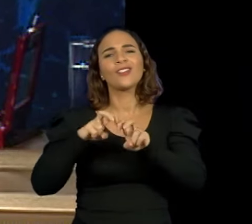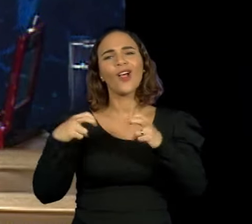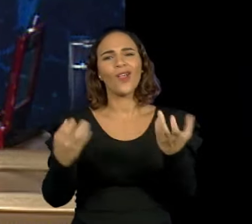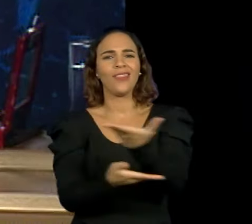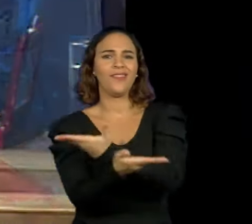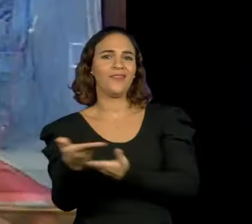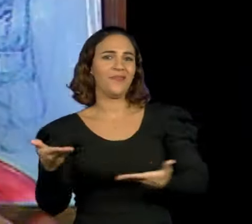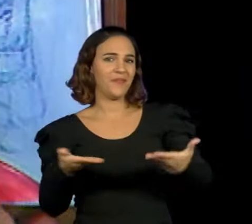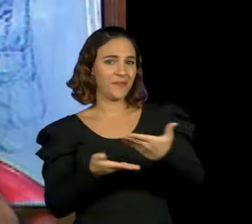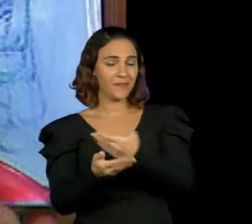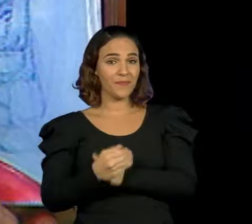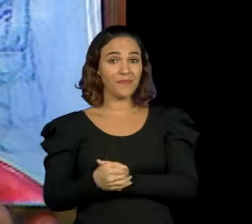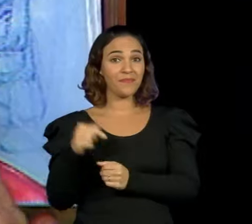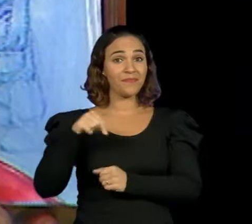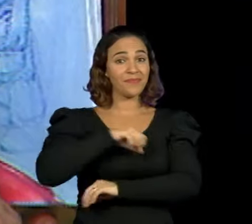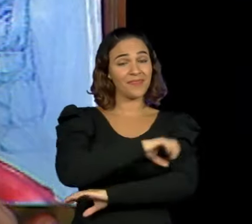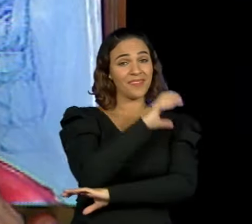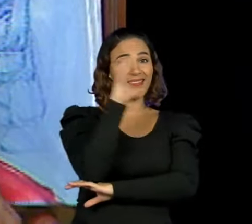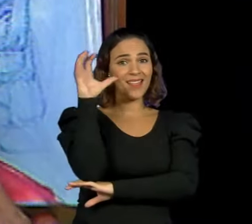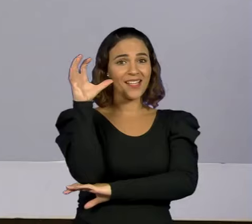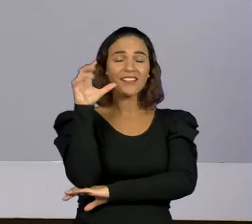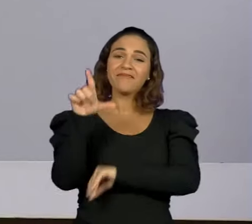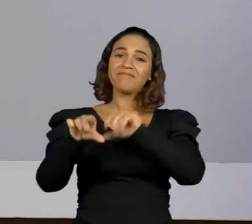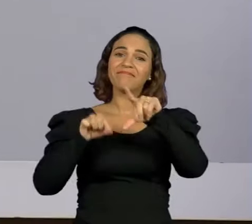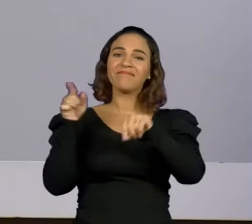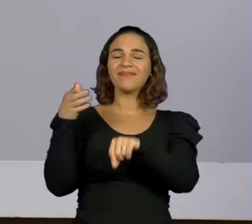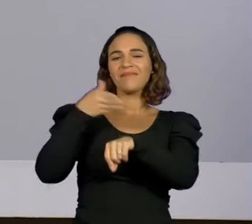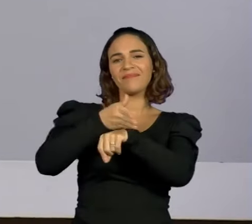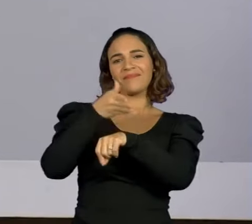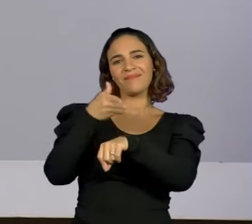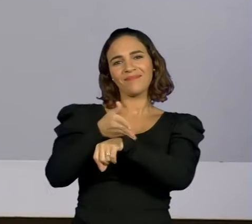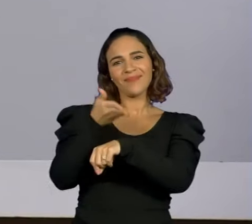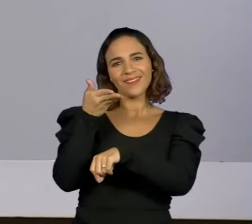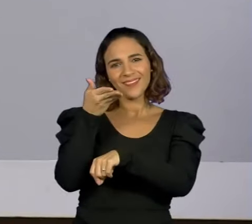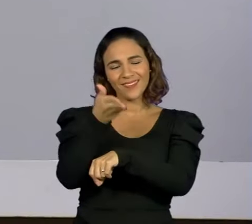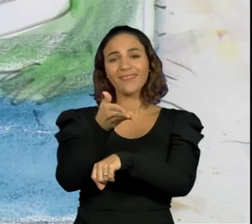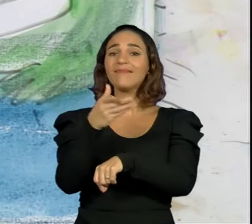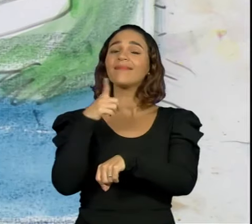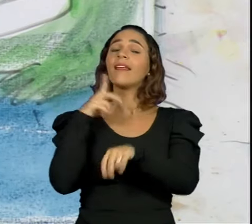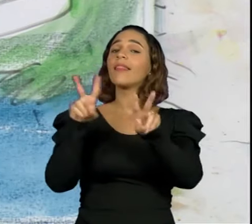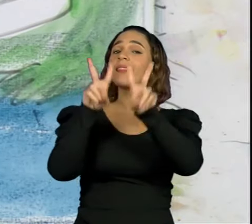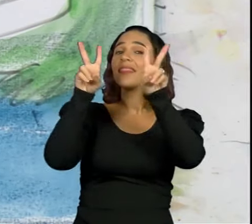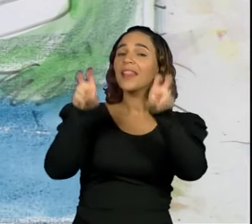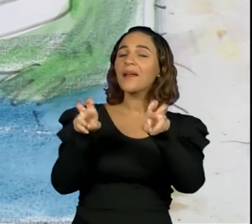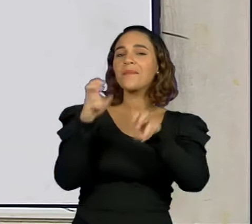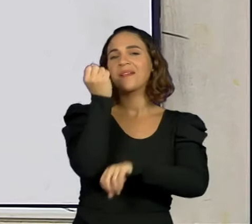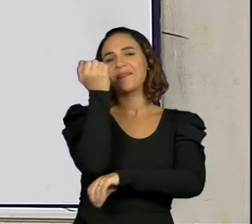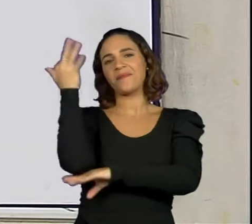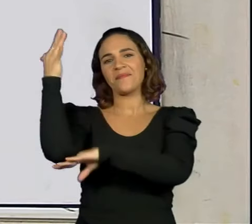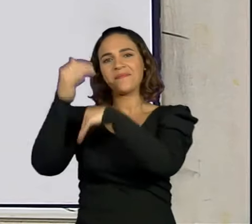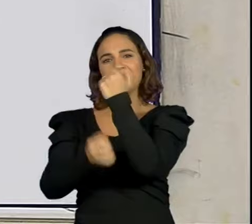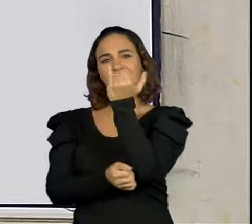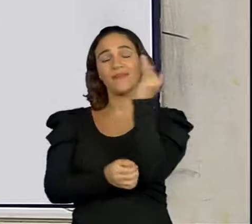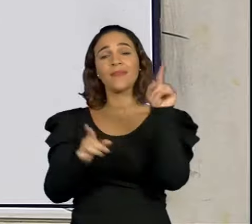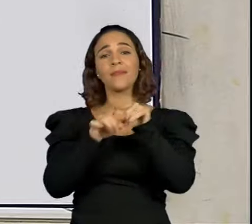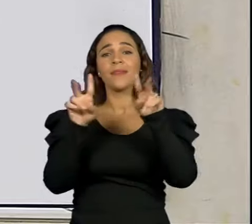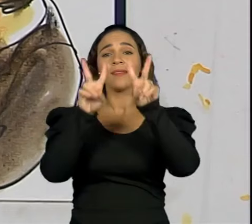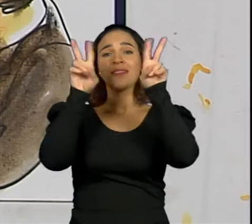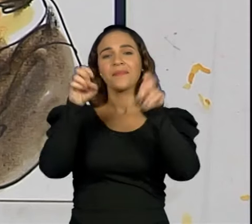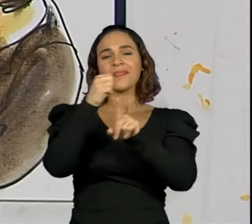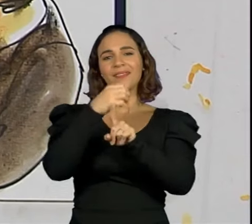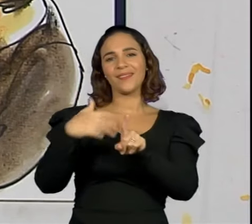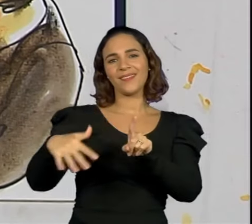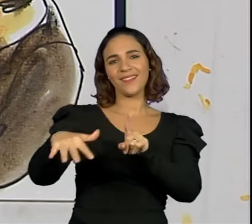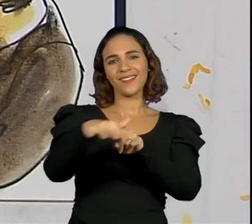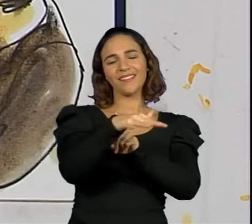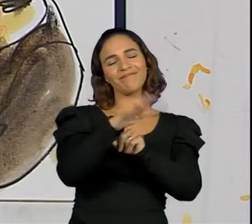O Repórter Eco selecionou algumas participações dele em programas que trataram de meio ambiente e temas sociais.